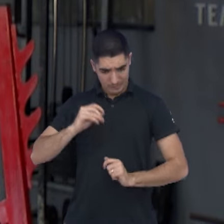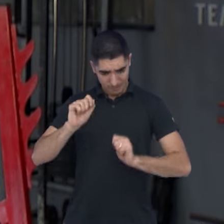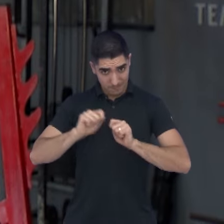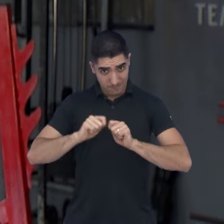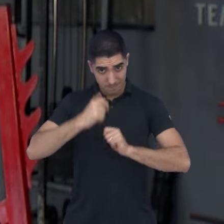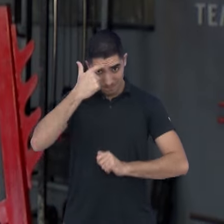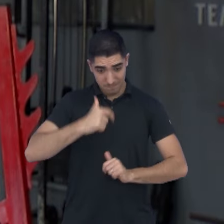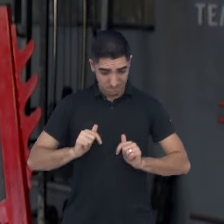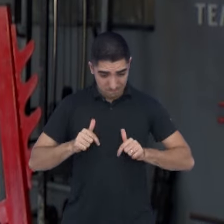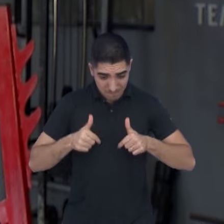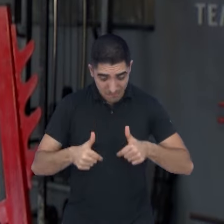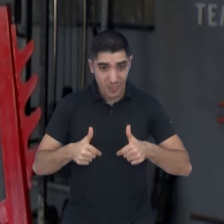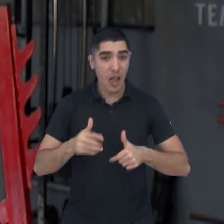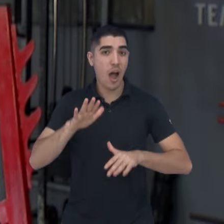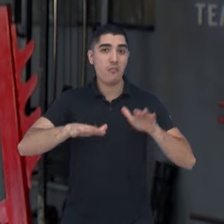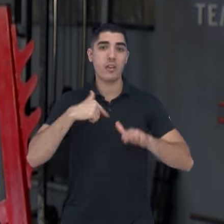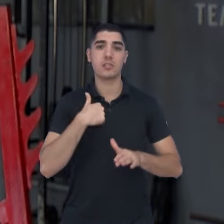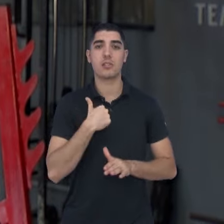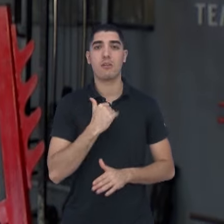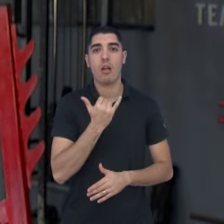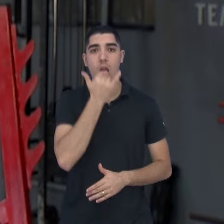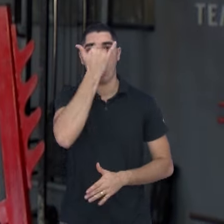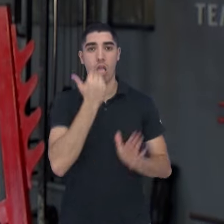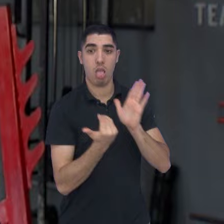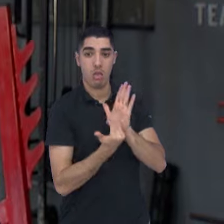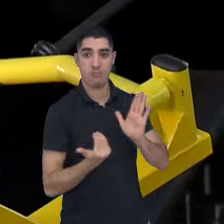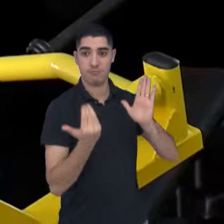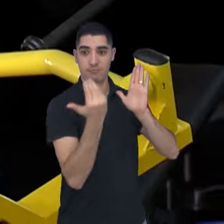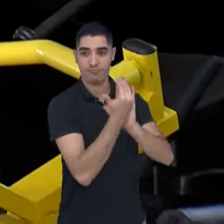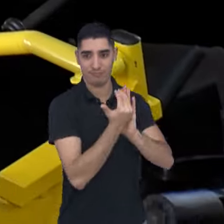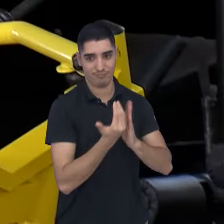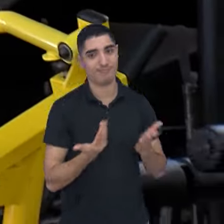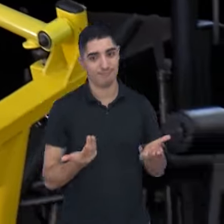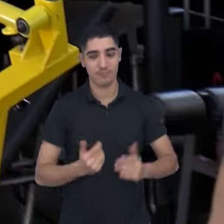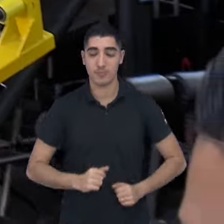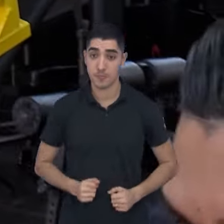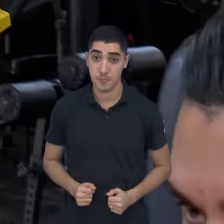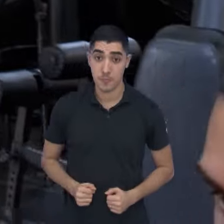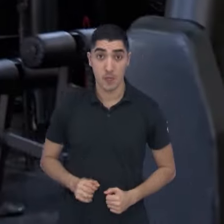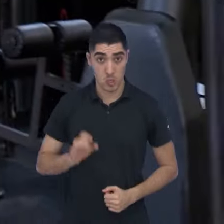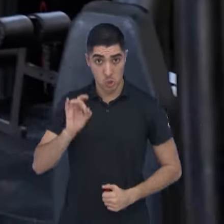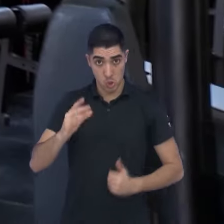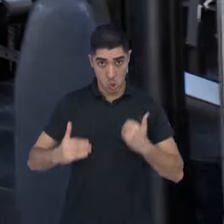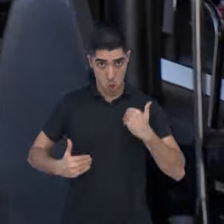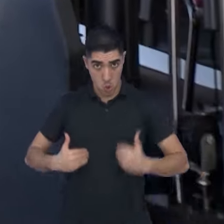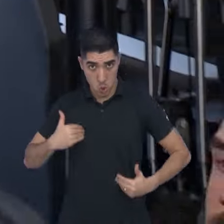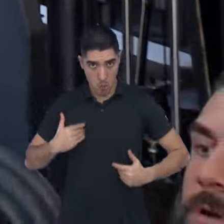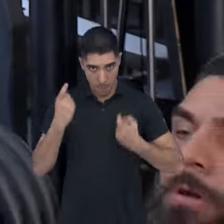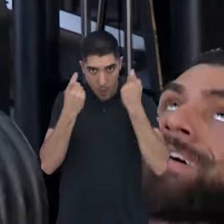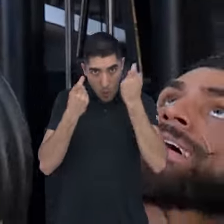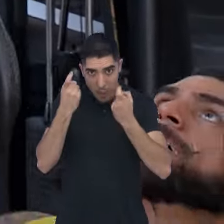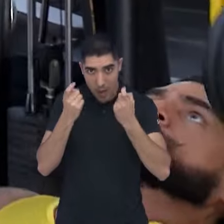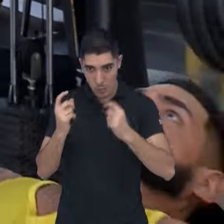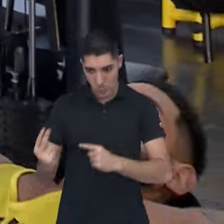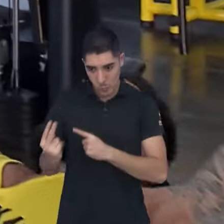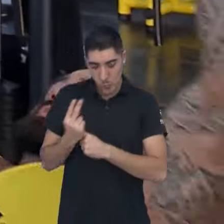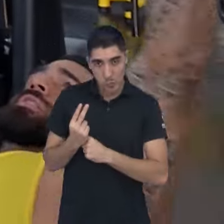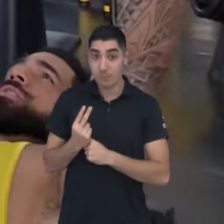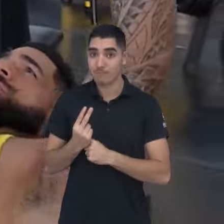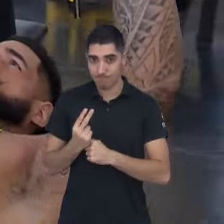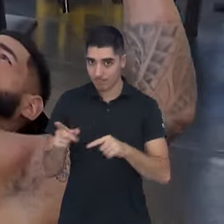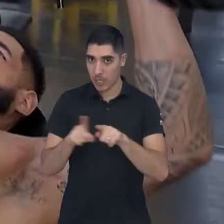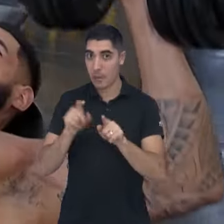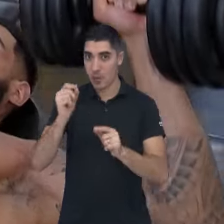tanto, fazendo a mais e aí termina perdendo a mão. E não é só o físico que precisa ser forte, o